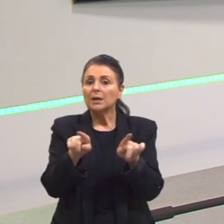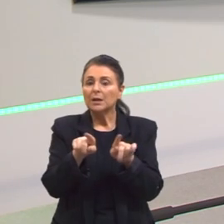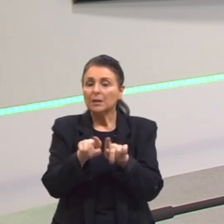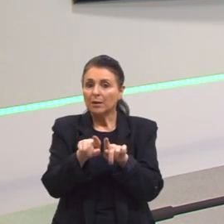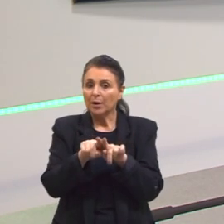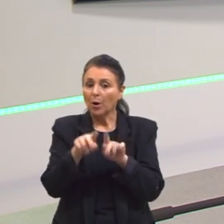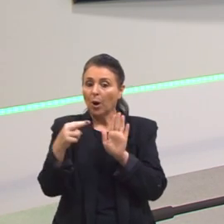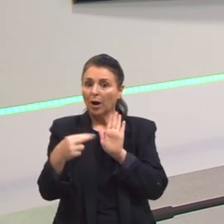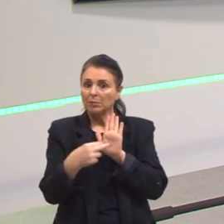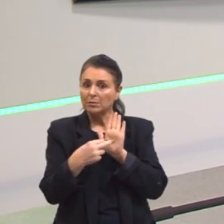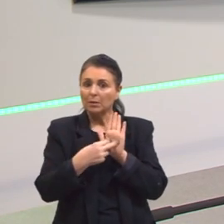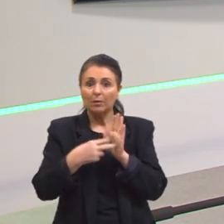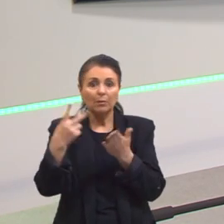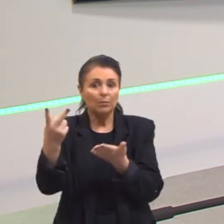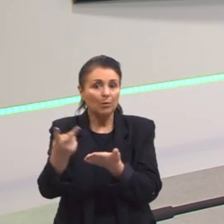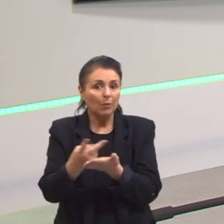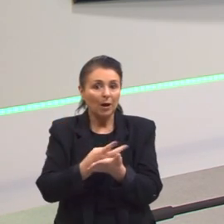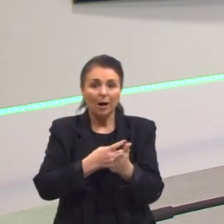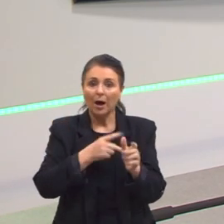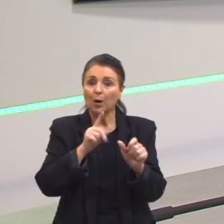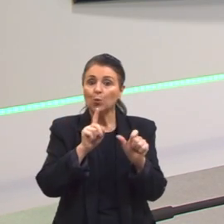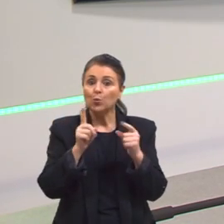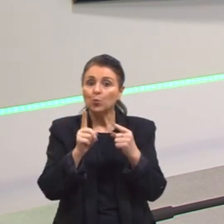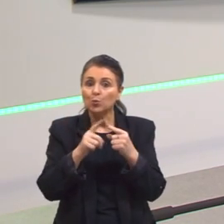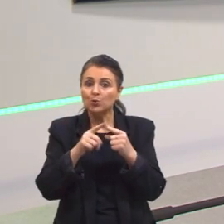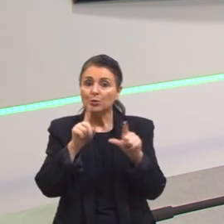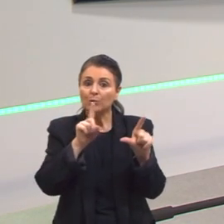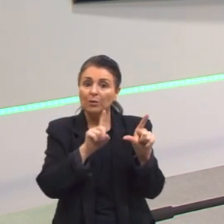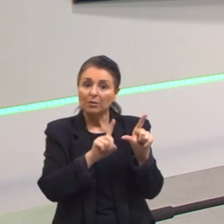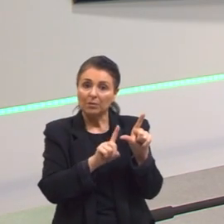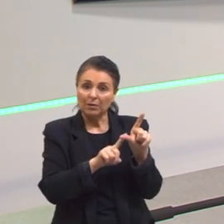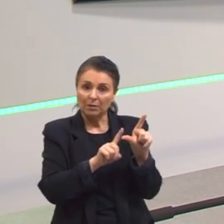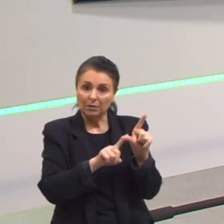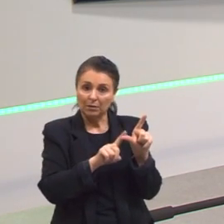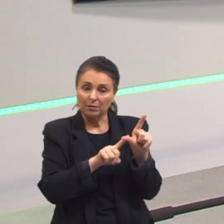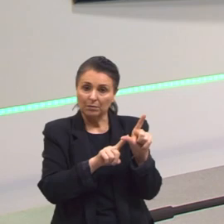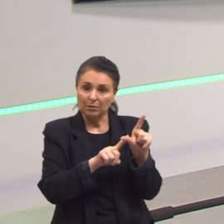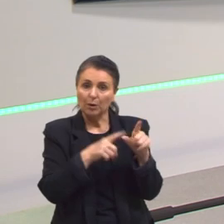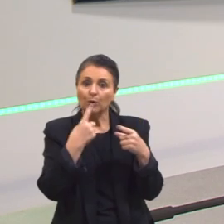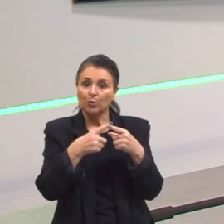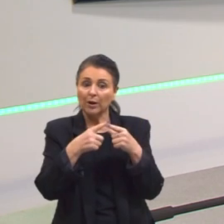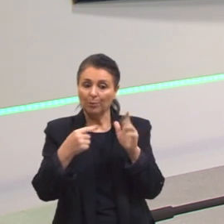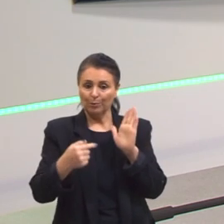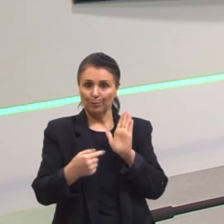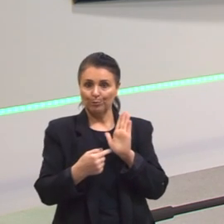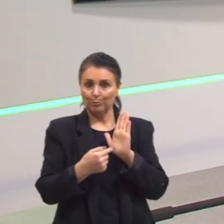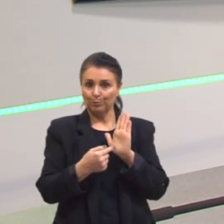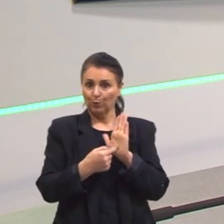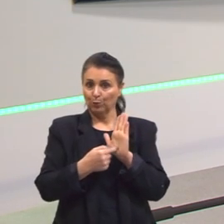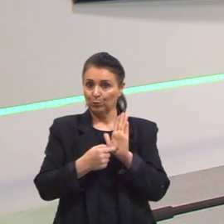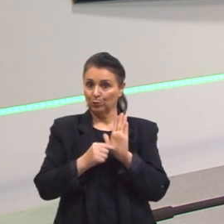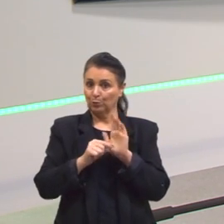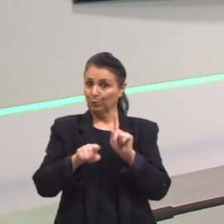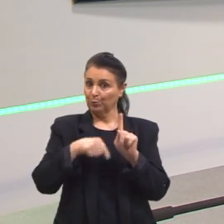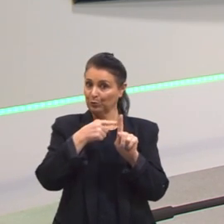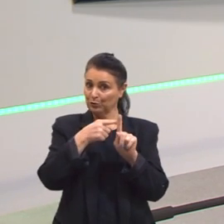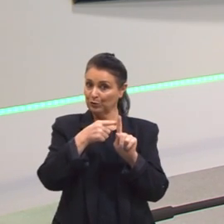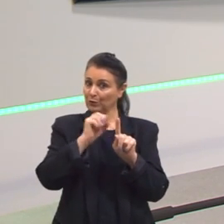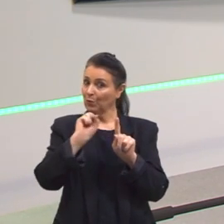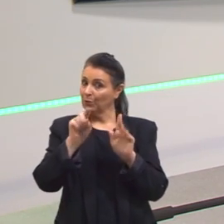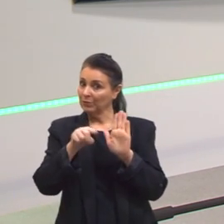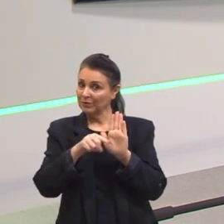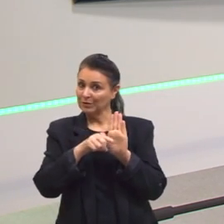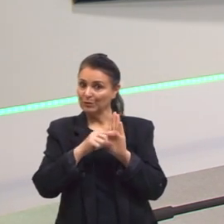atentar isso para não errar a letra maiúscula e minúscula porque é uma das coisas que pontua negativamente na competência 1